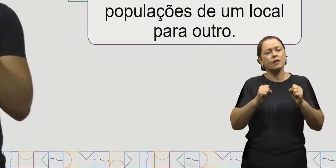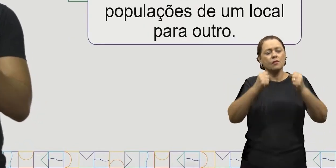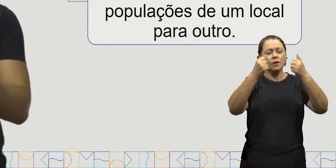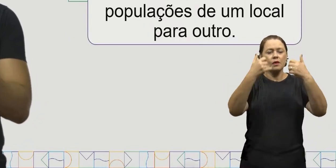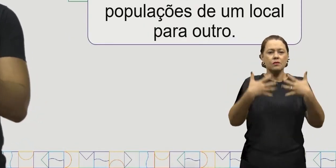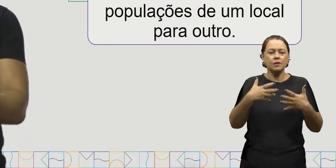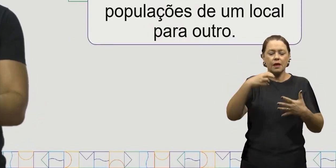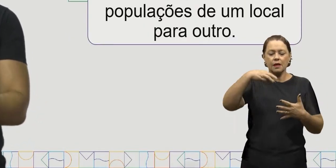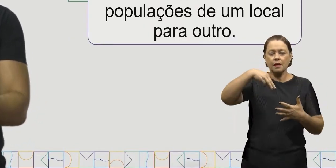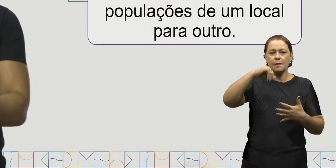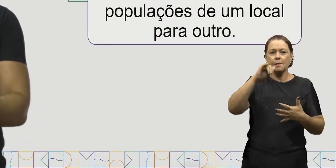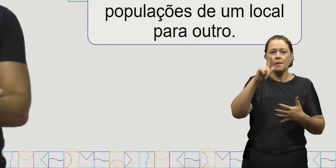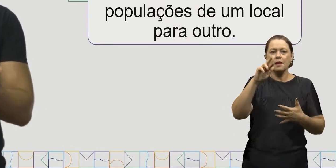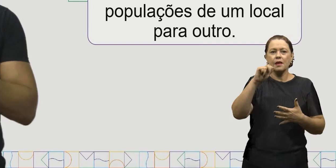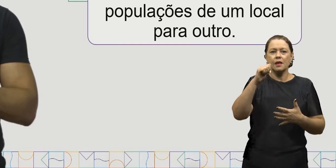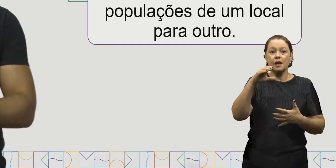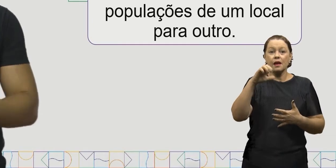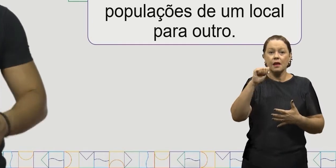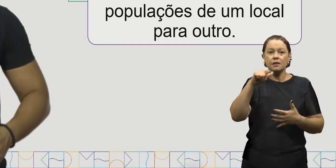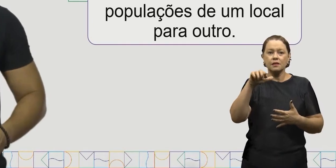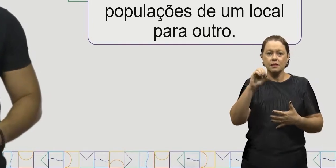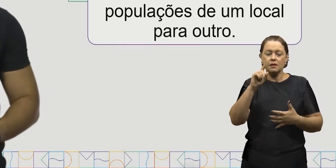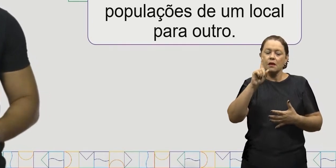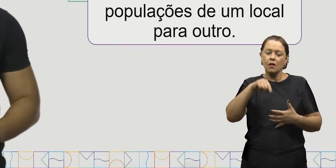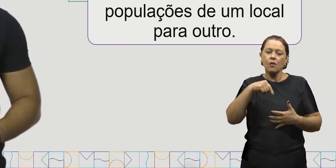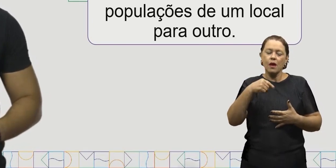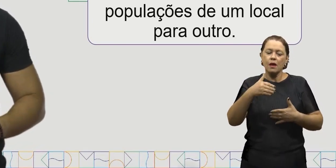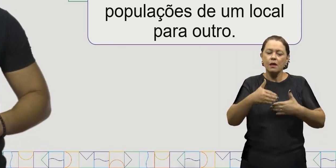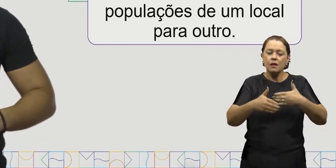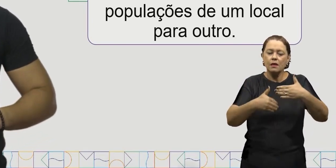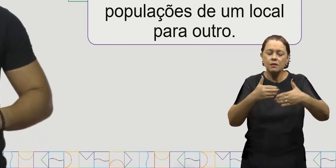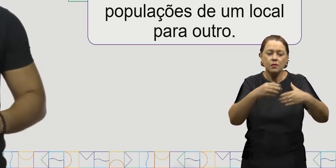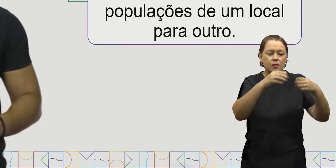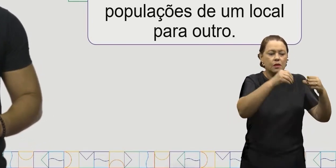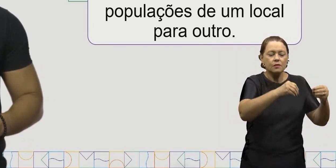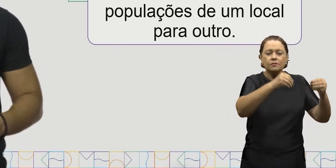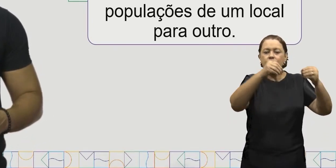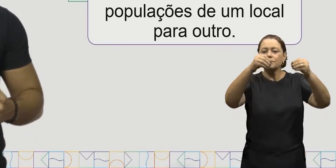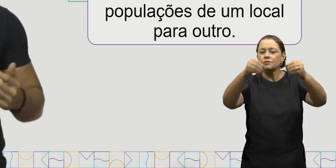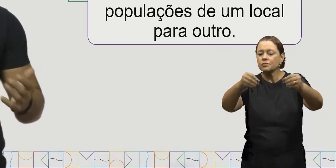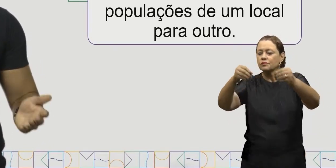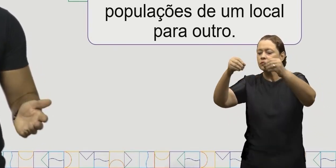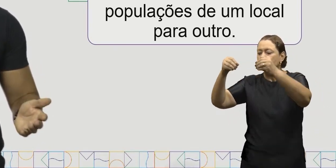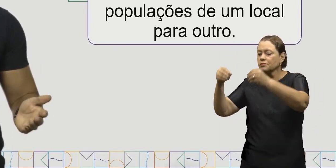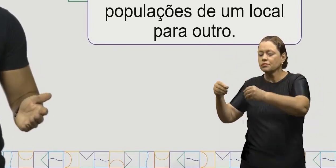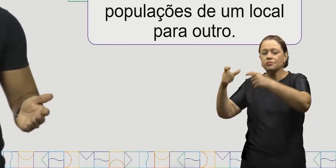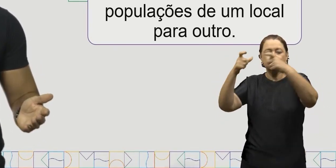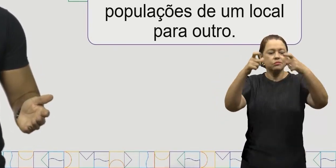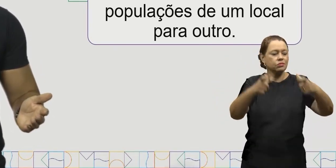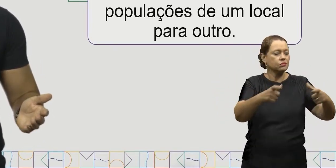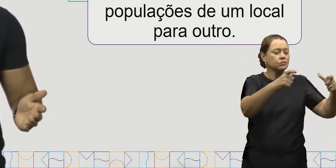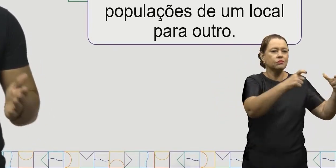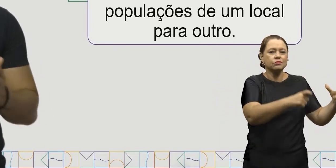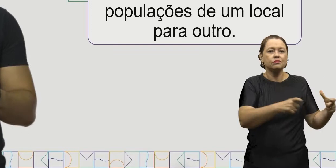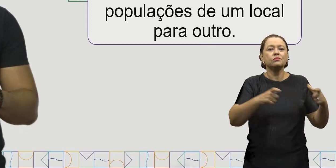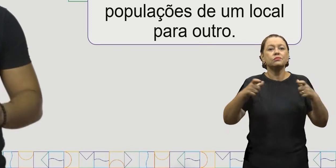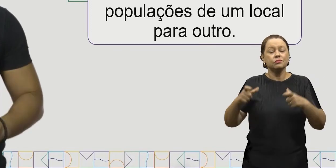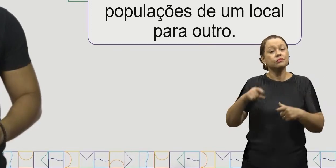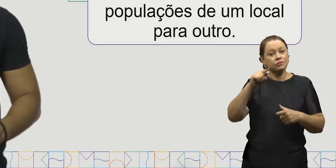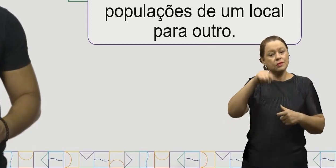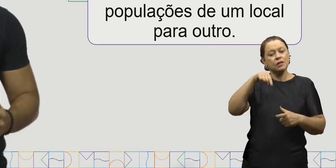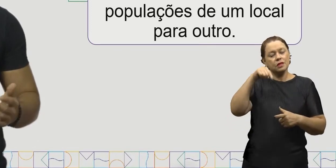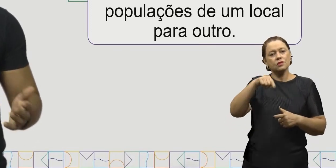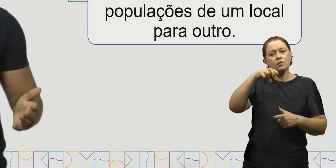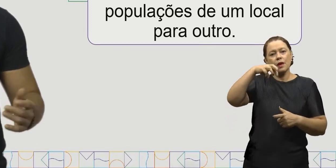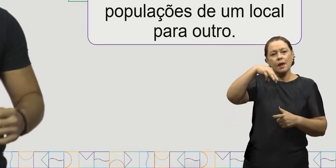que migração é o quê? Esse processo de deslocamento de populações de um local para o outro. Isso é